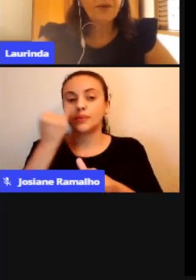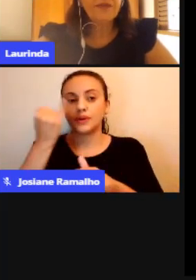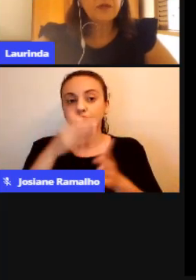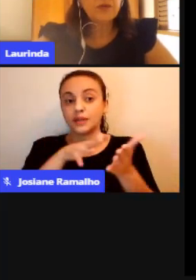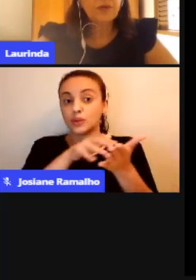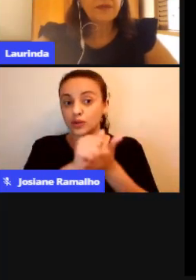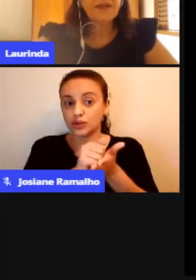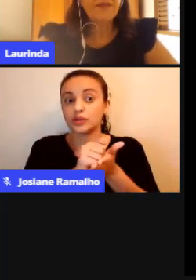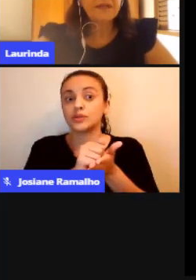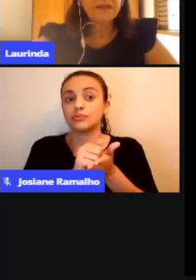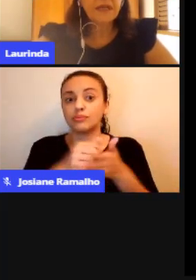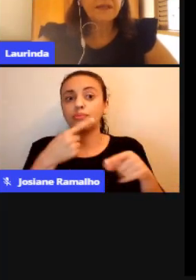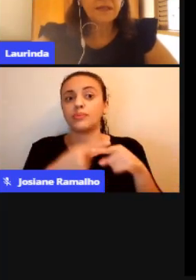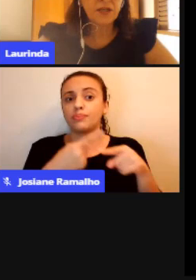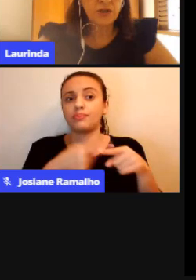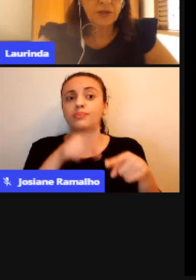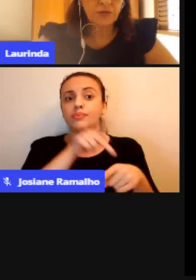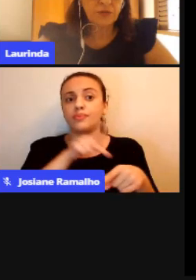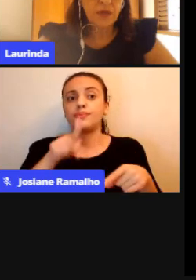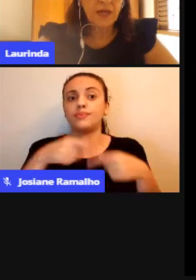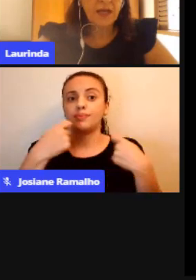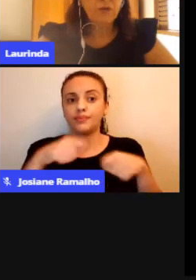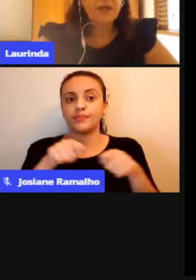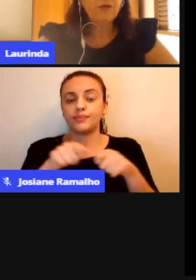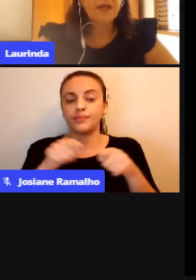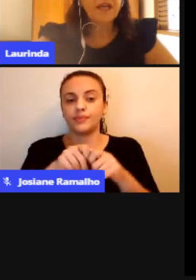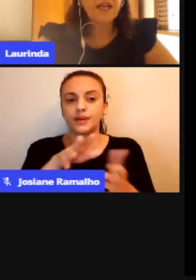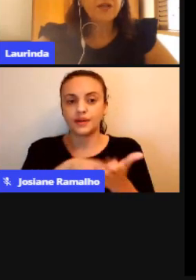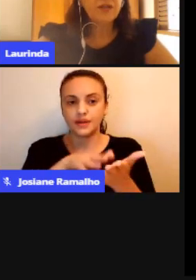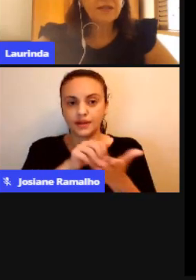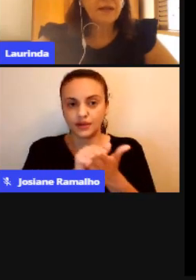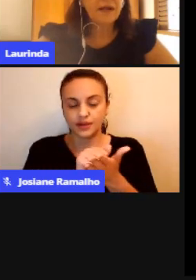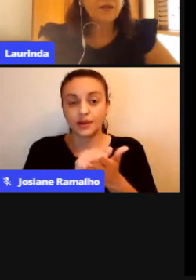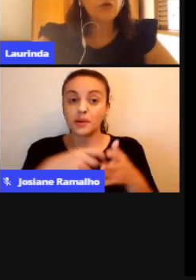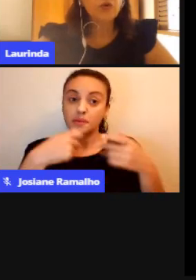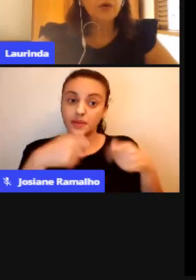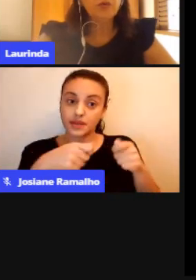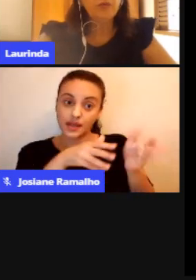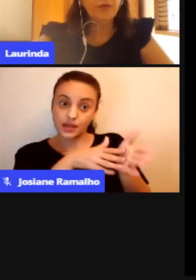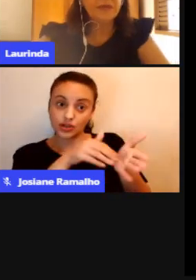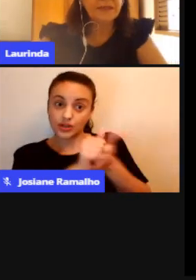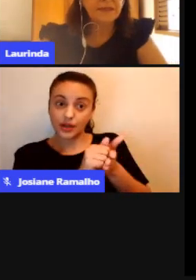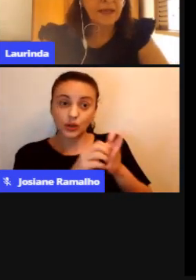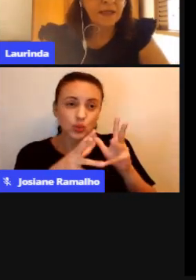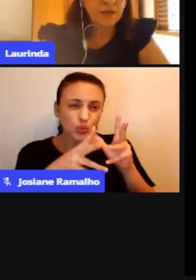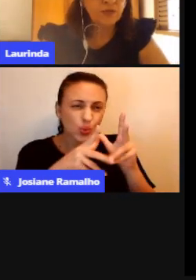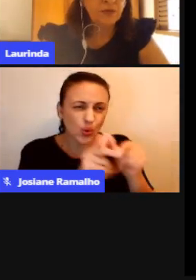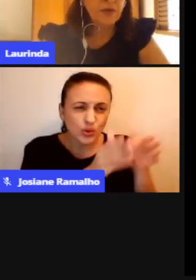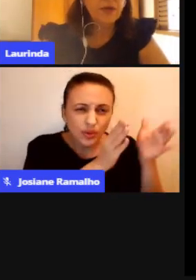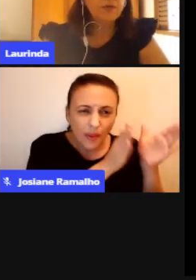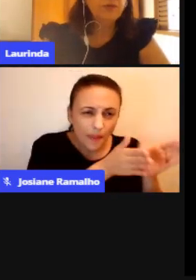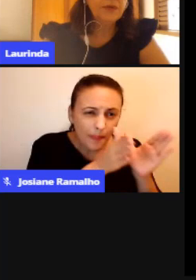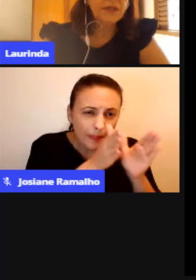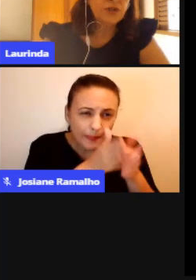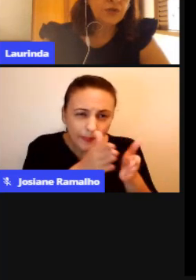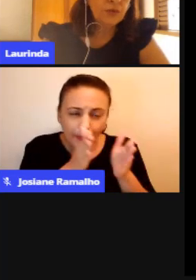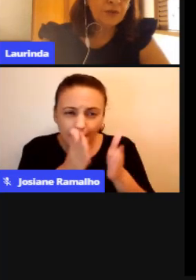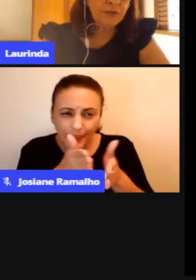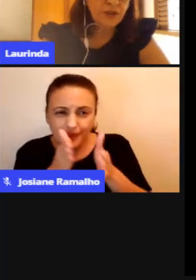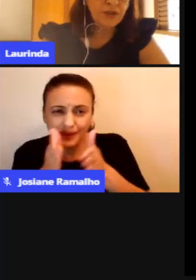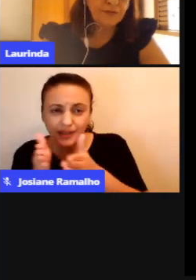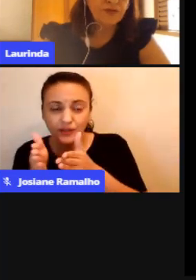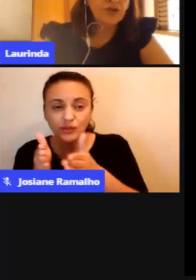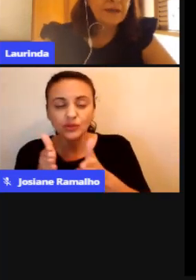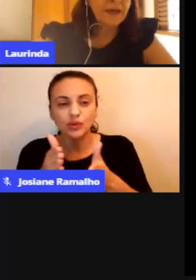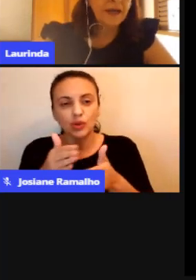que é que o professor tem que fazer esse registro? Eu tenho que registrar todo o processo durante